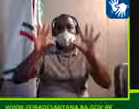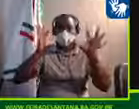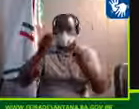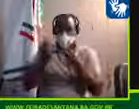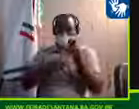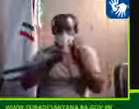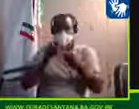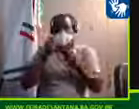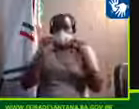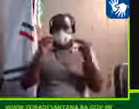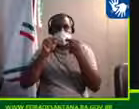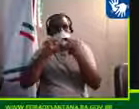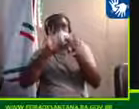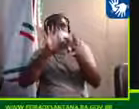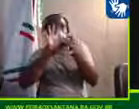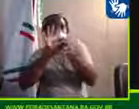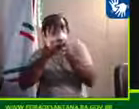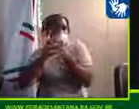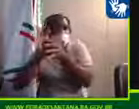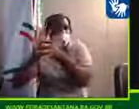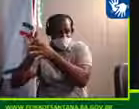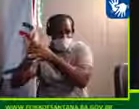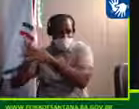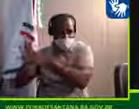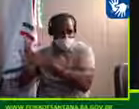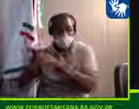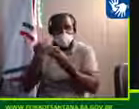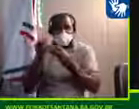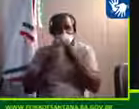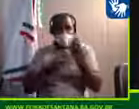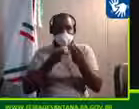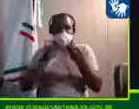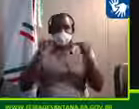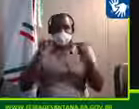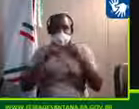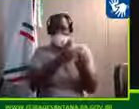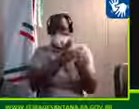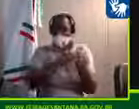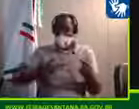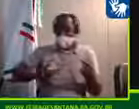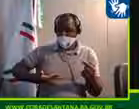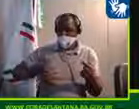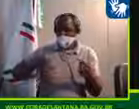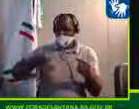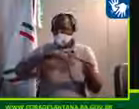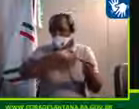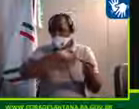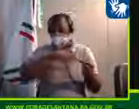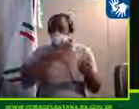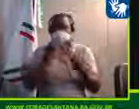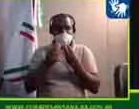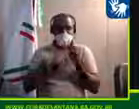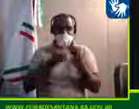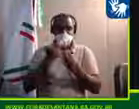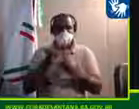a relação dele institucional com o governo da Bahia.